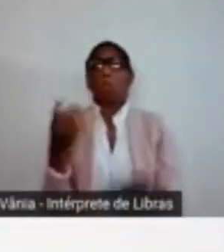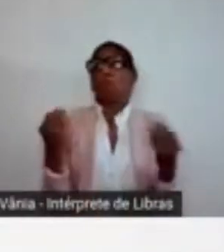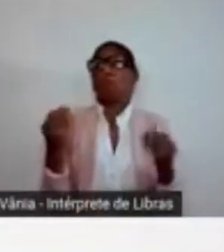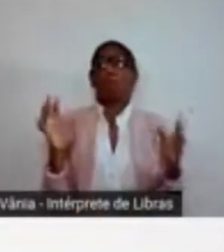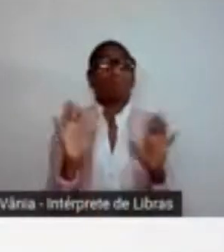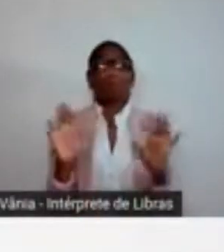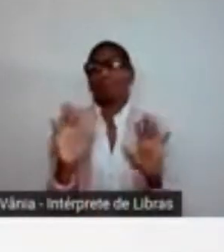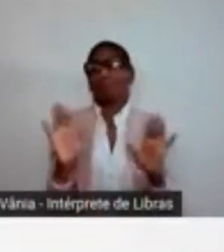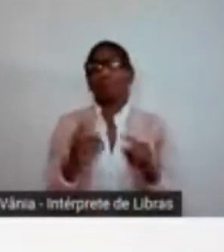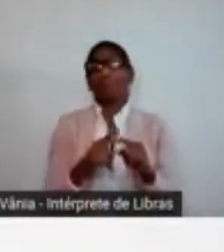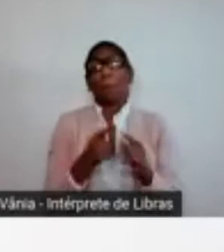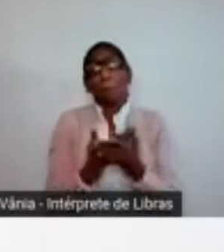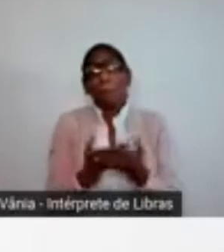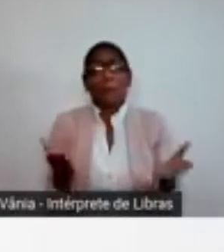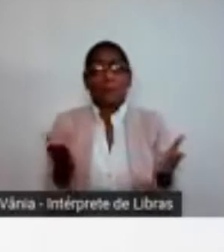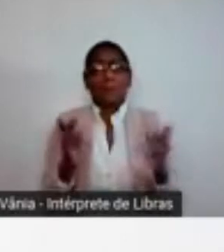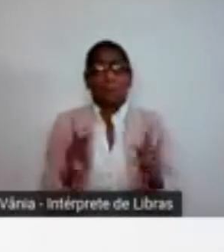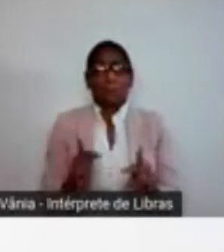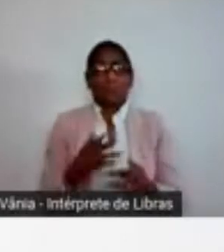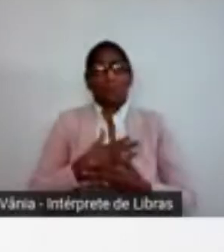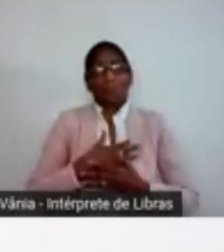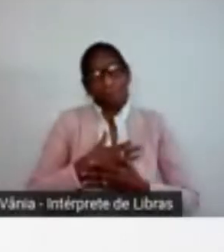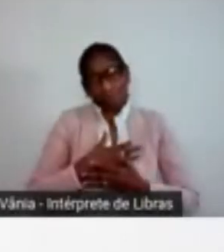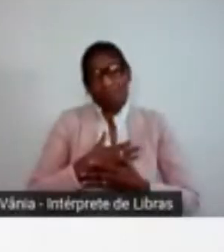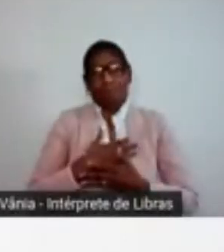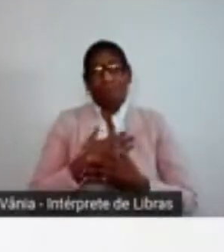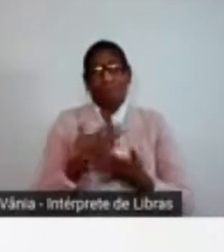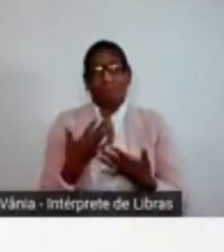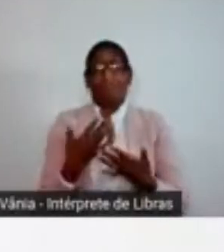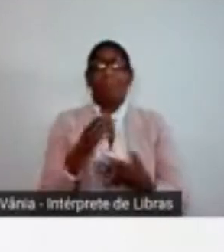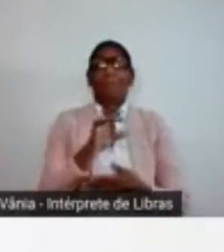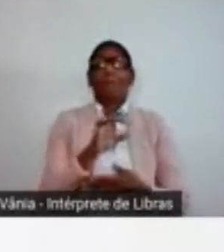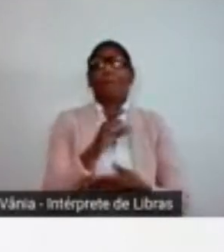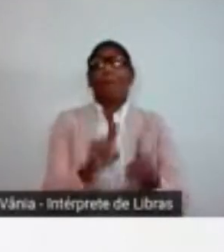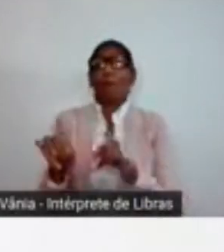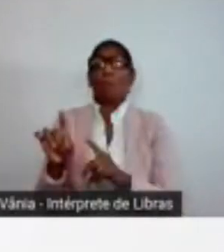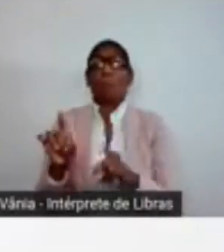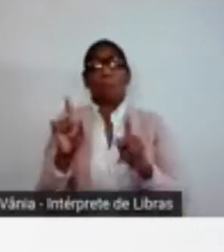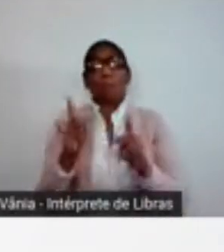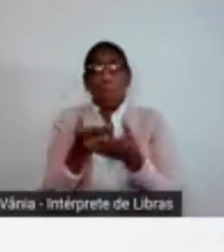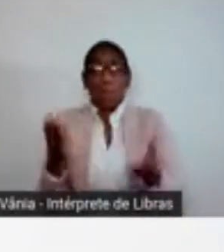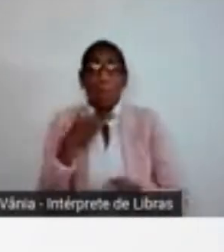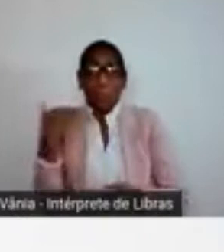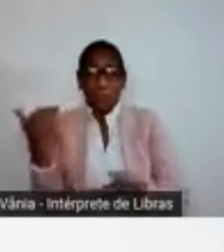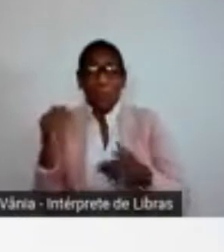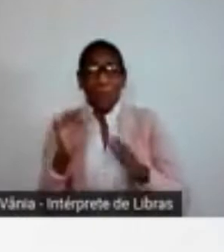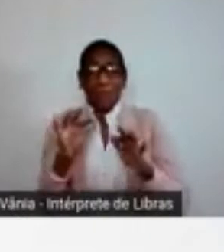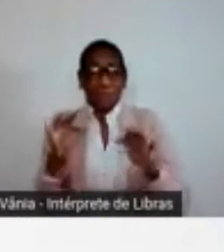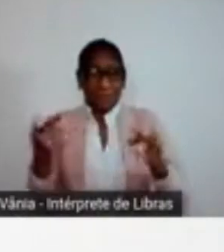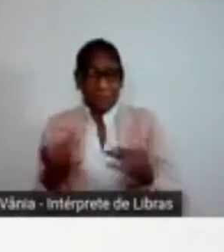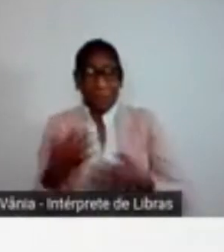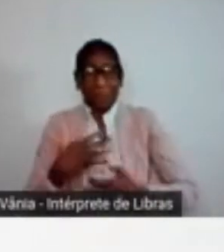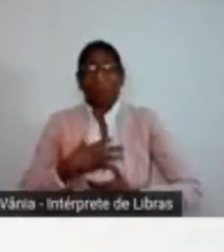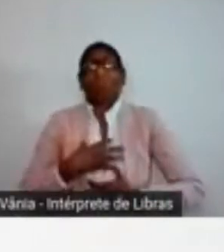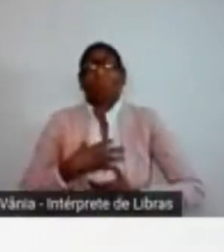ou de incidência. E por isso a gente se solidariza com todos aqueles que perderam alguém querido para esta doença que até o